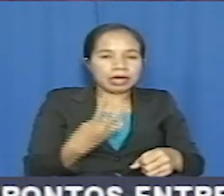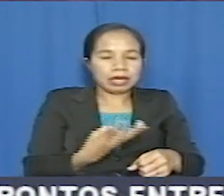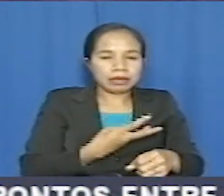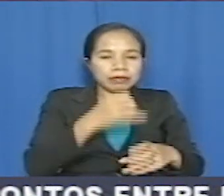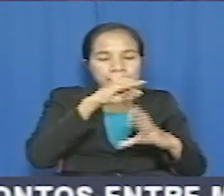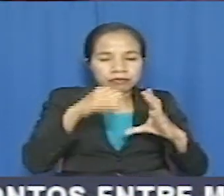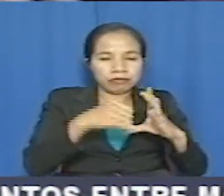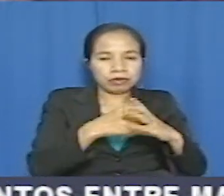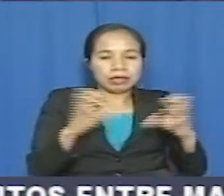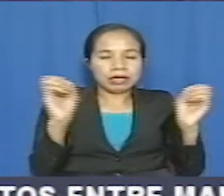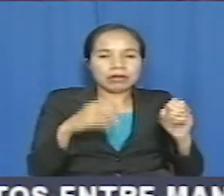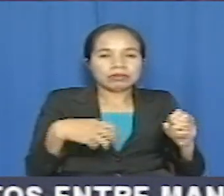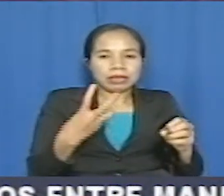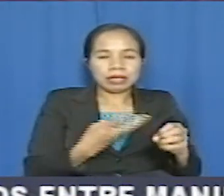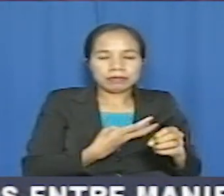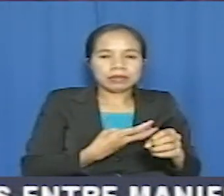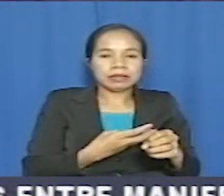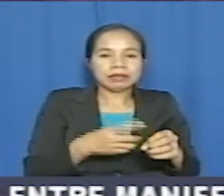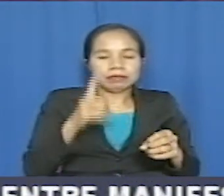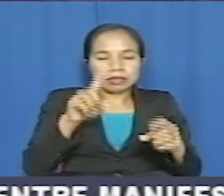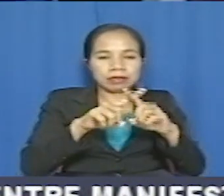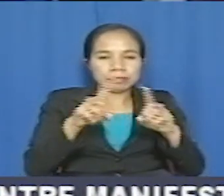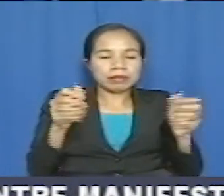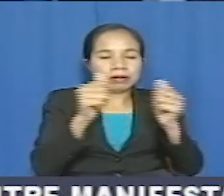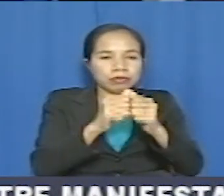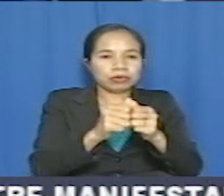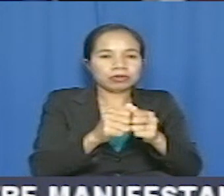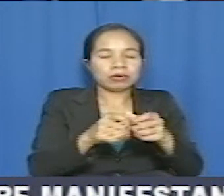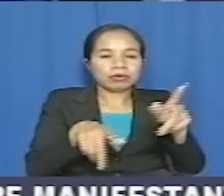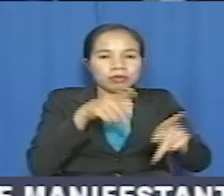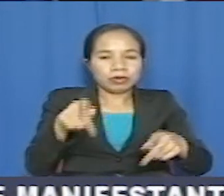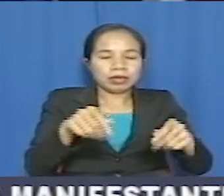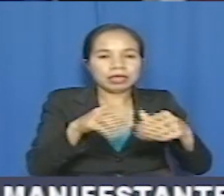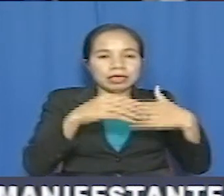lá a mim mesa halo mas envolve na comunidade ninia líder sira para tu bela